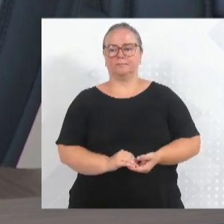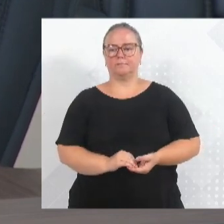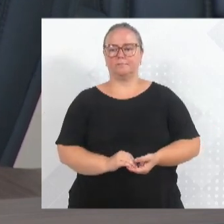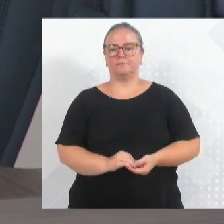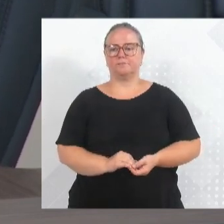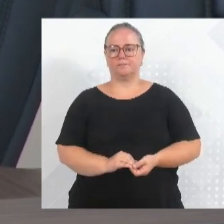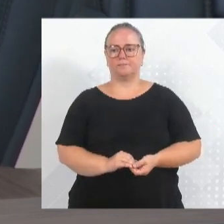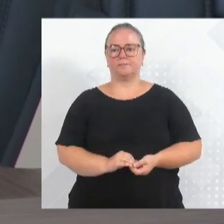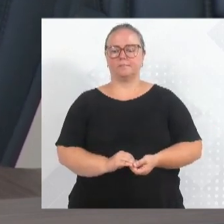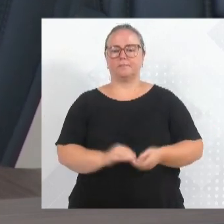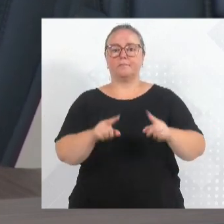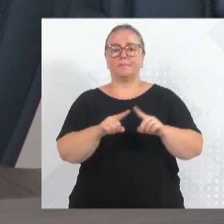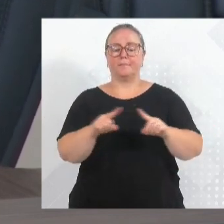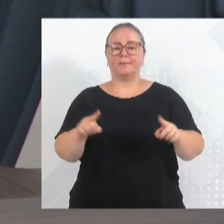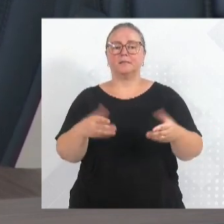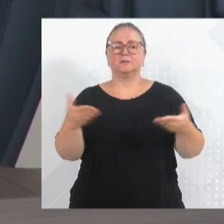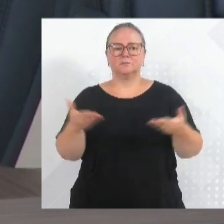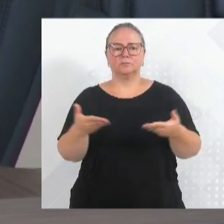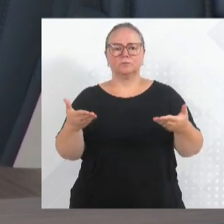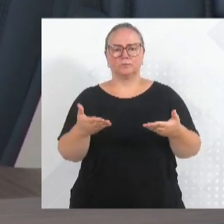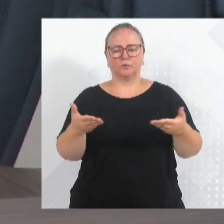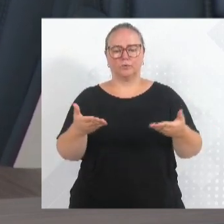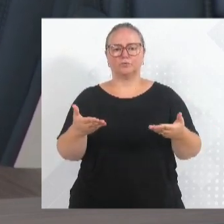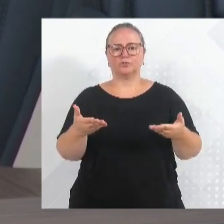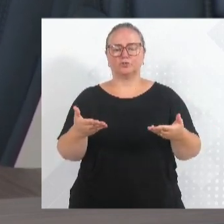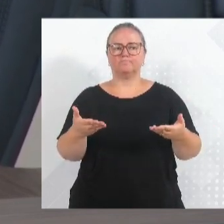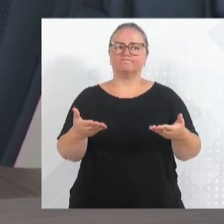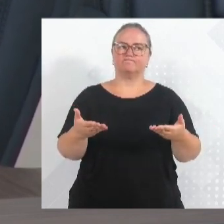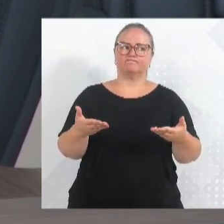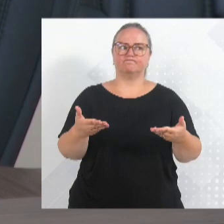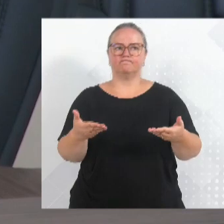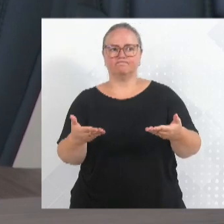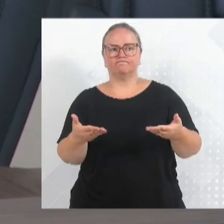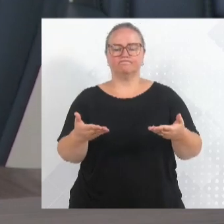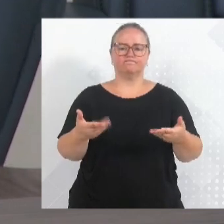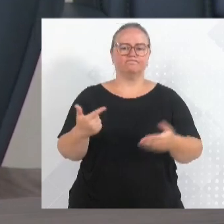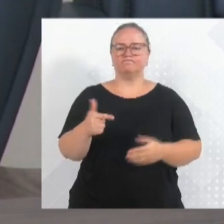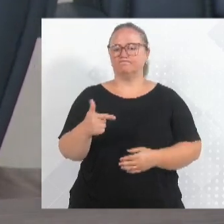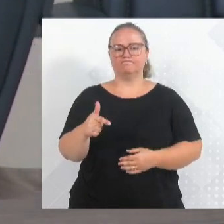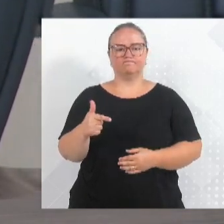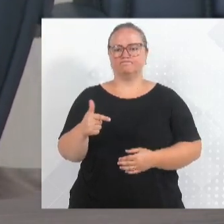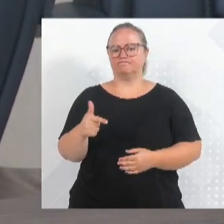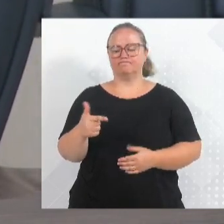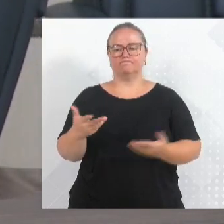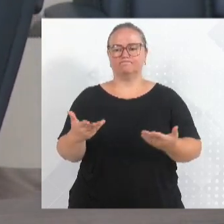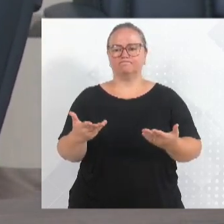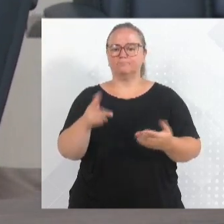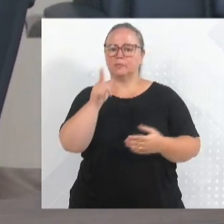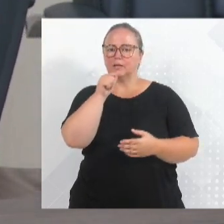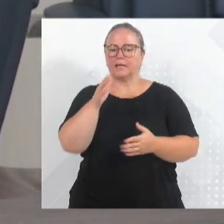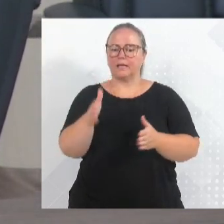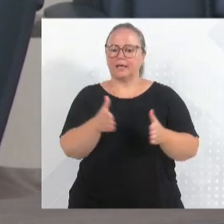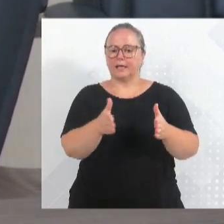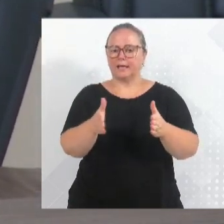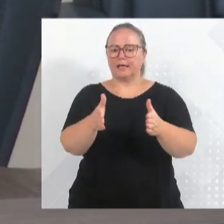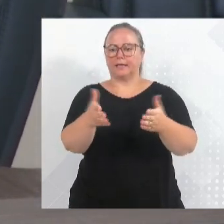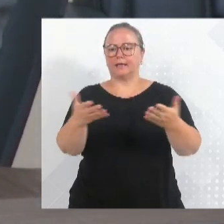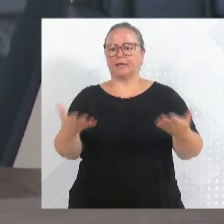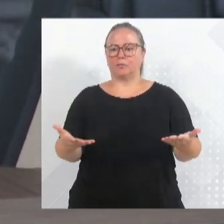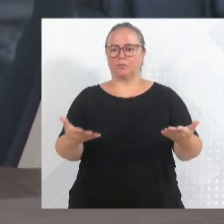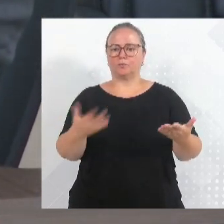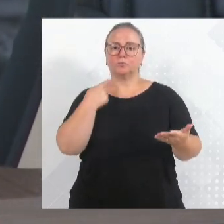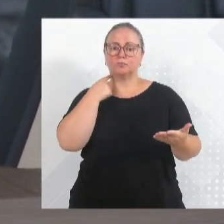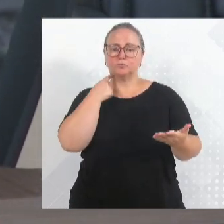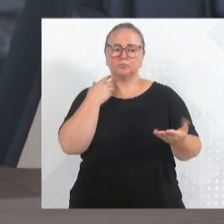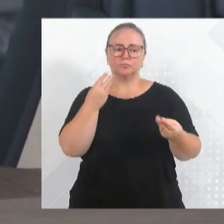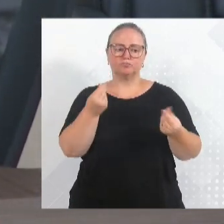Não se tem hoje, pelo menos no nosso conhecimento, algum rio que não esteja